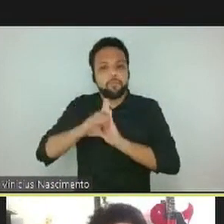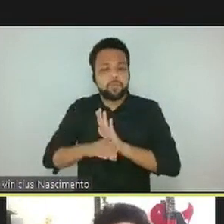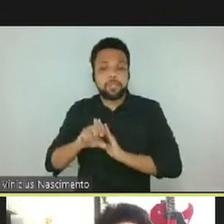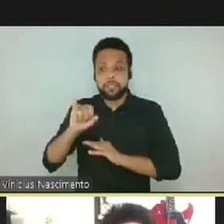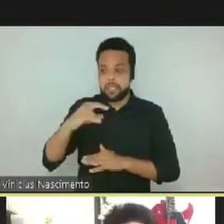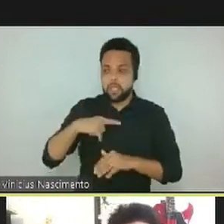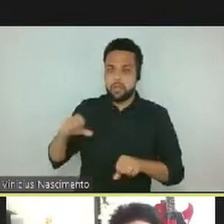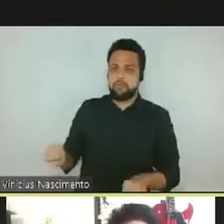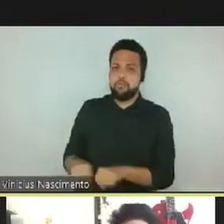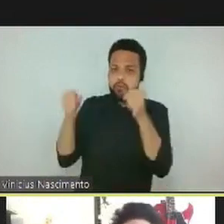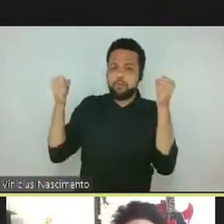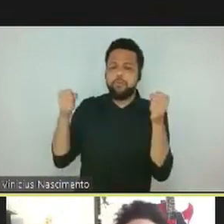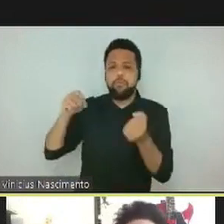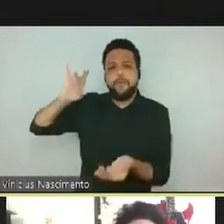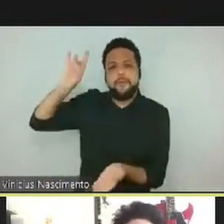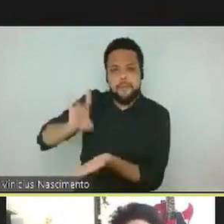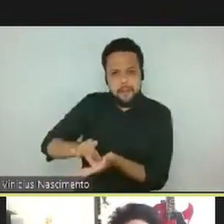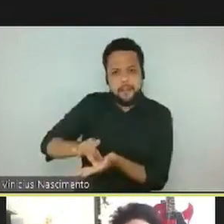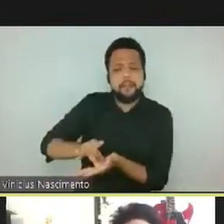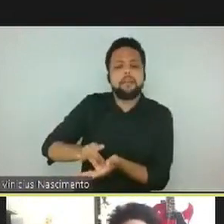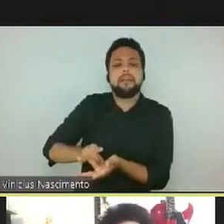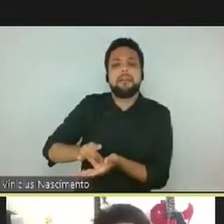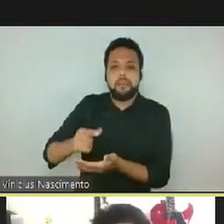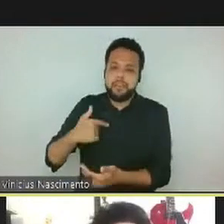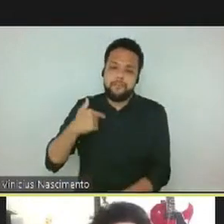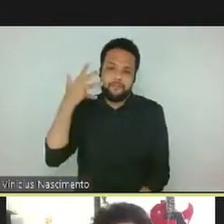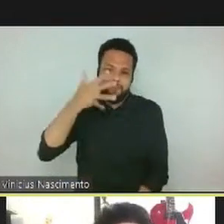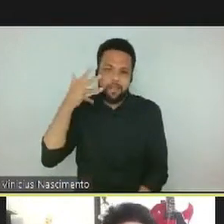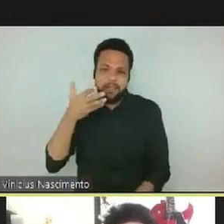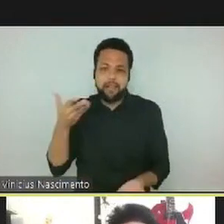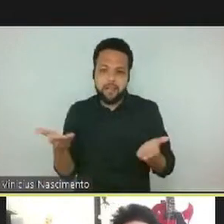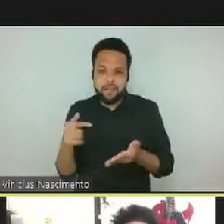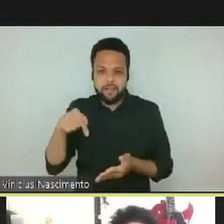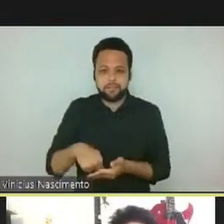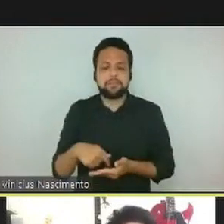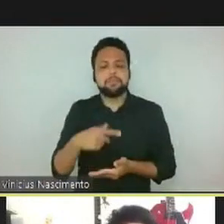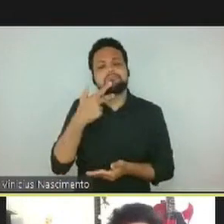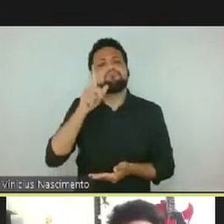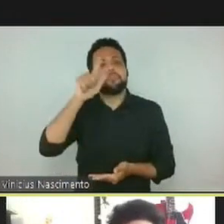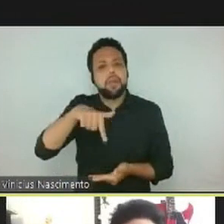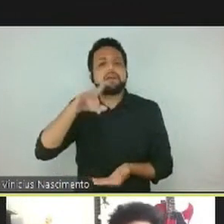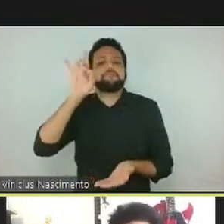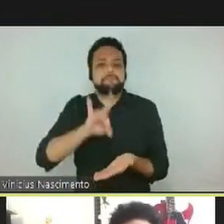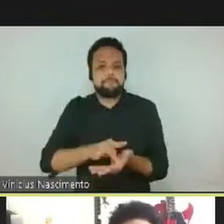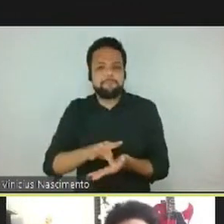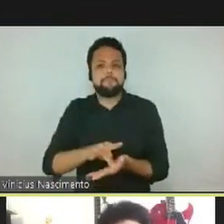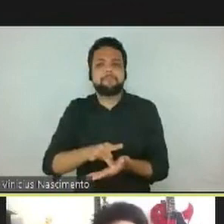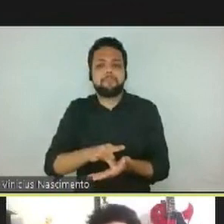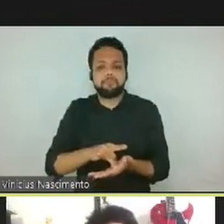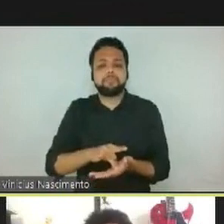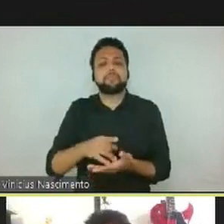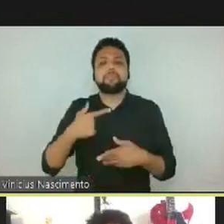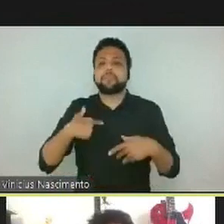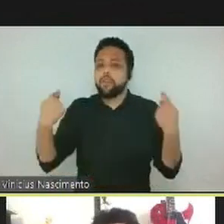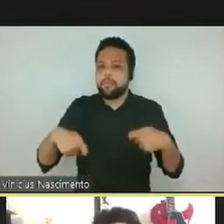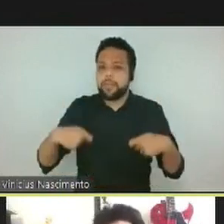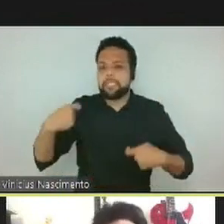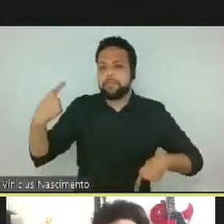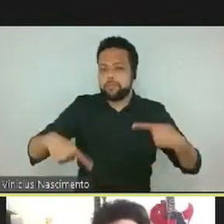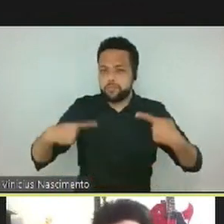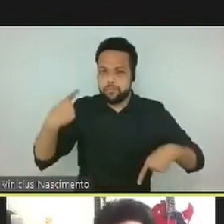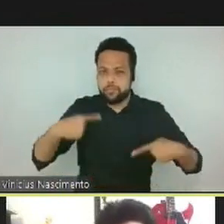o realismo, eu estou falando isso aqui é algo relevante, é algo que eu preciso discutir,